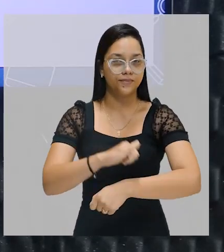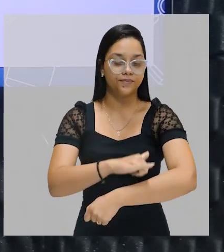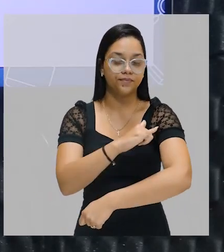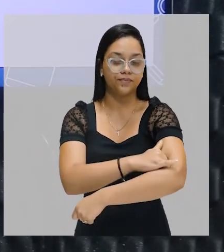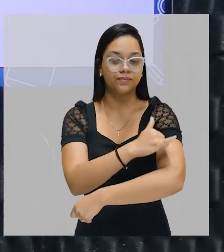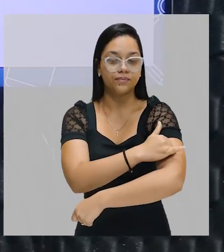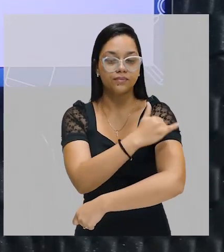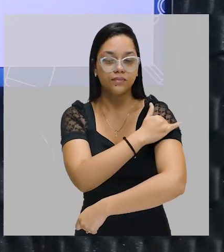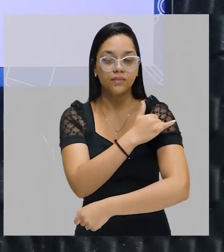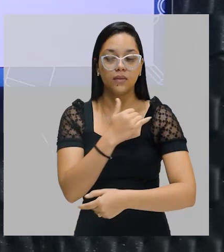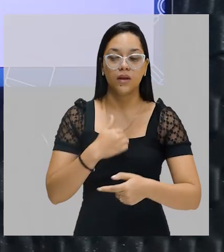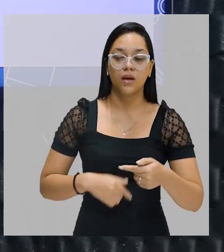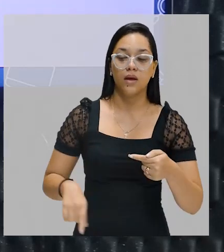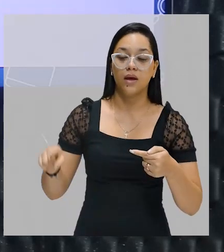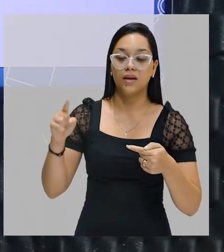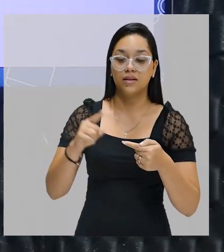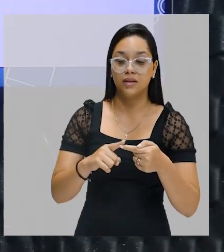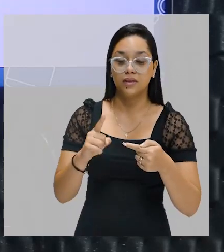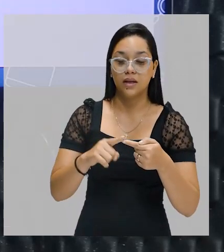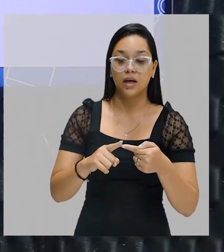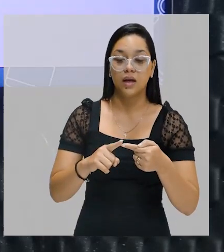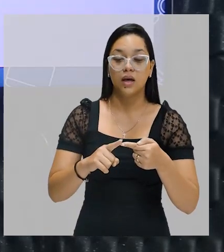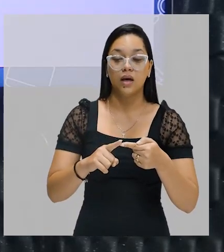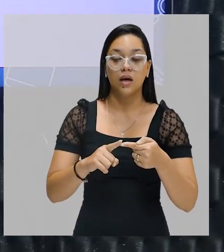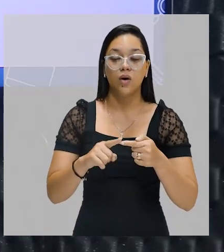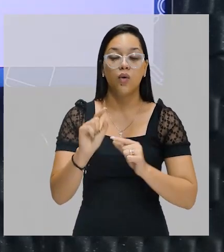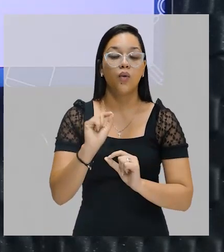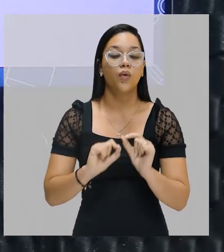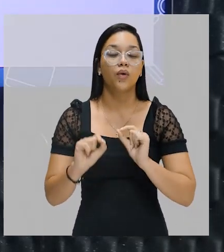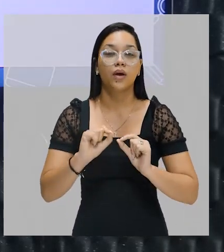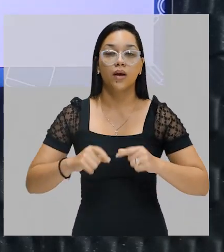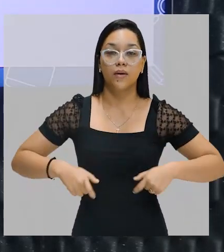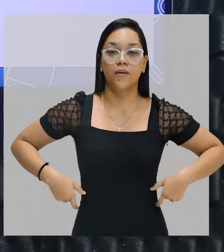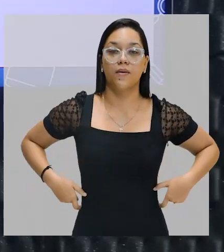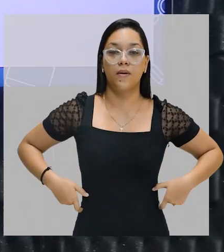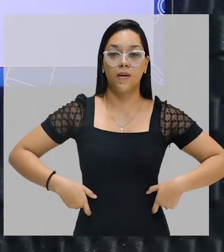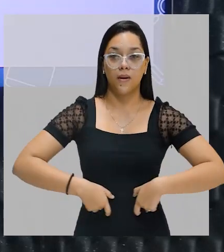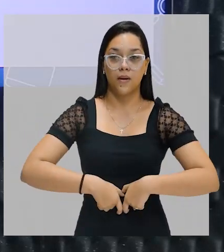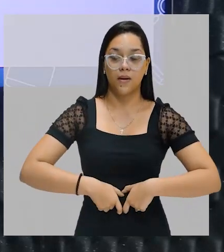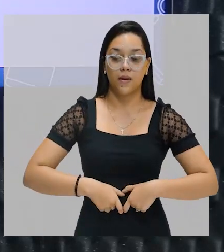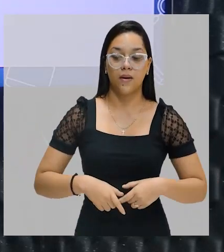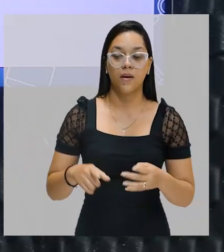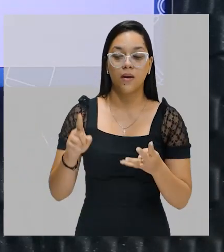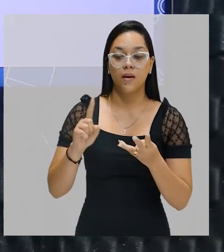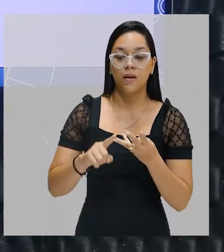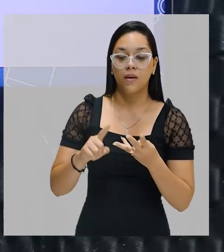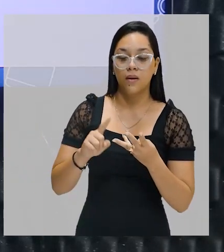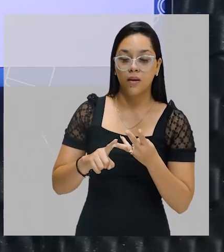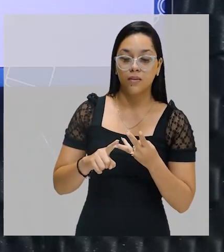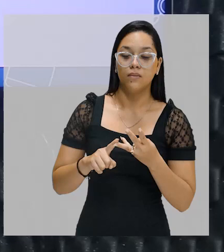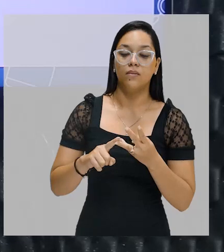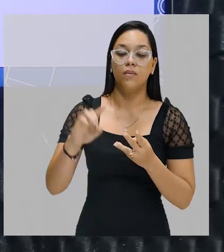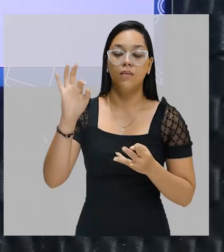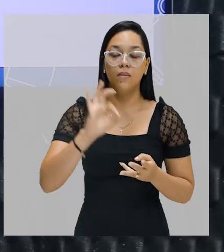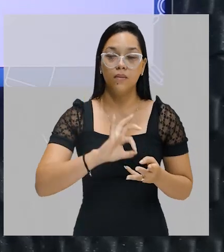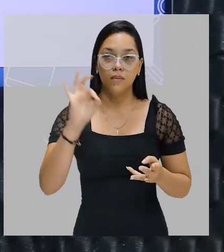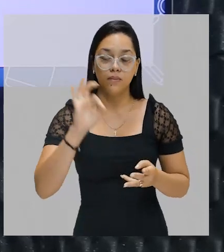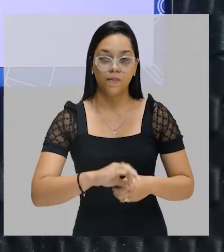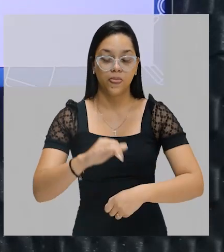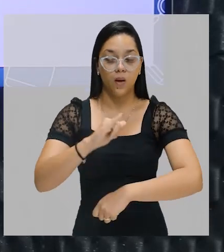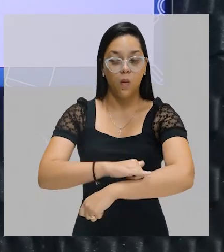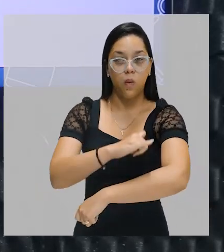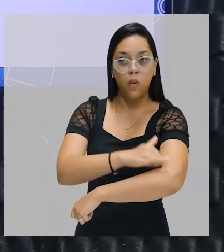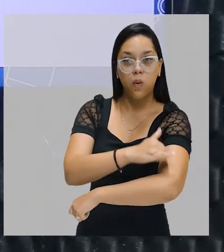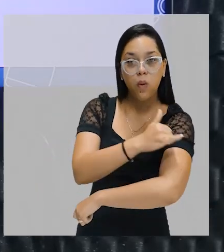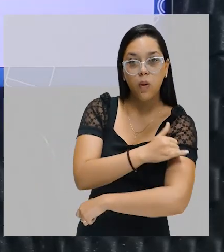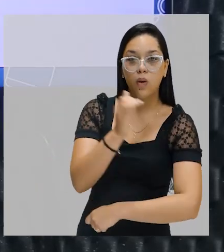obesidade, causas da obesidade, circunferência abdominal, dados da obesidade